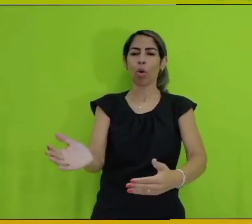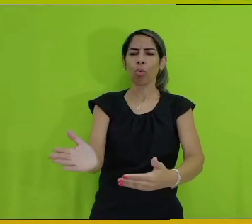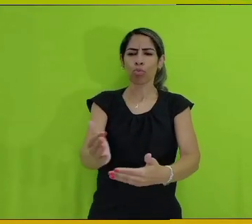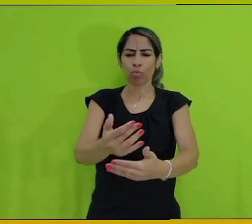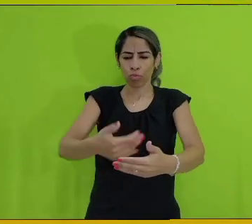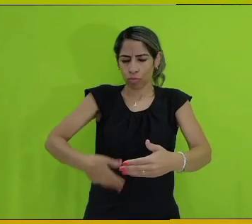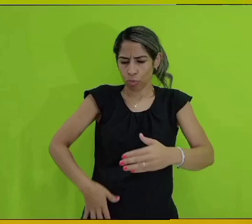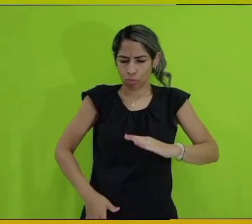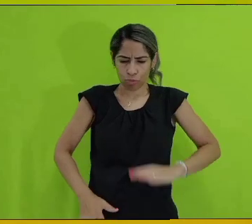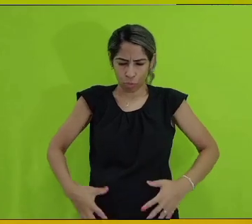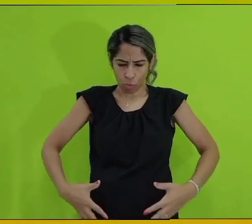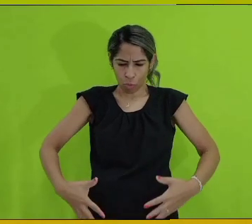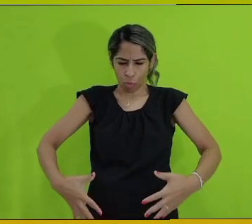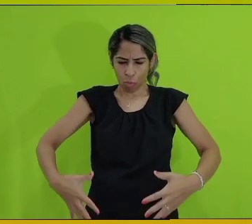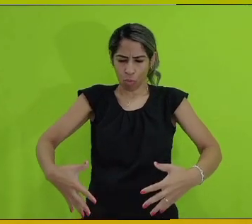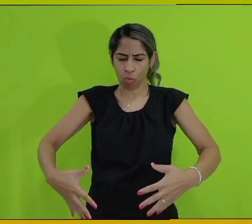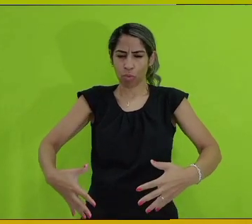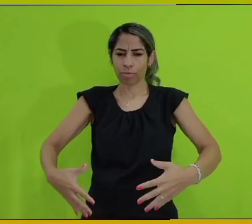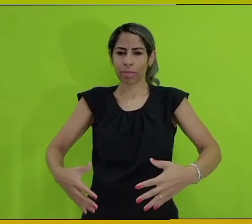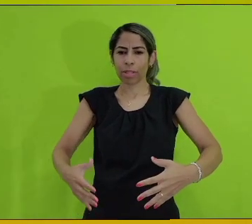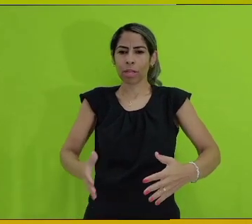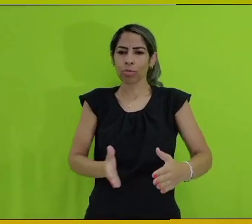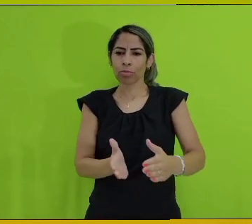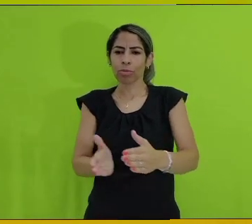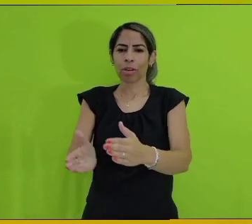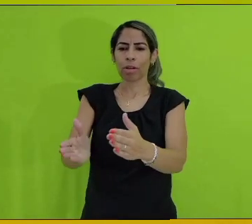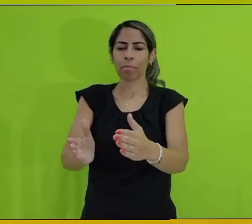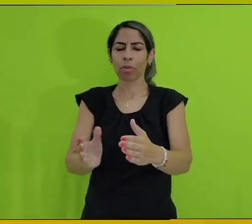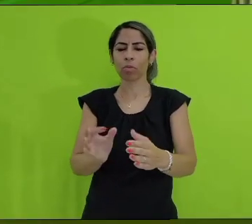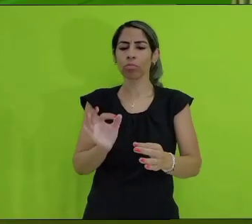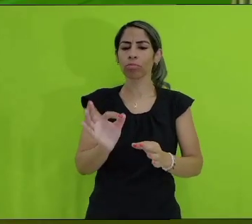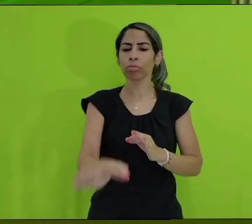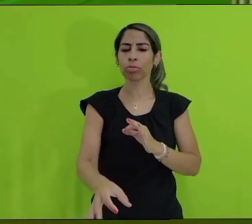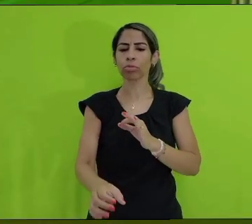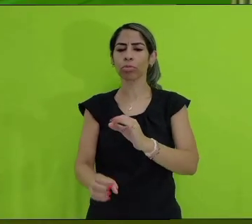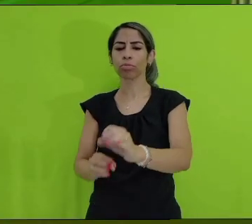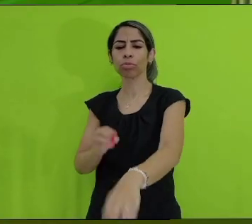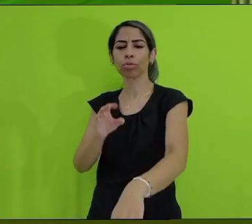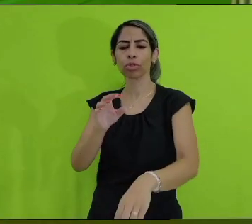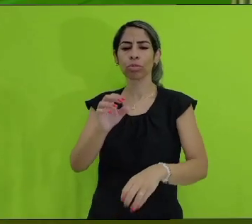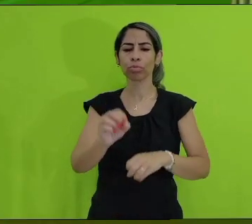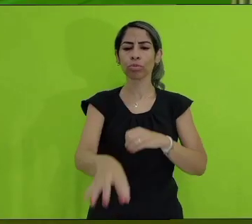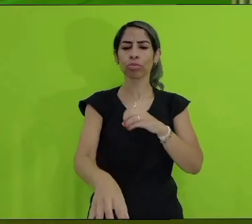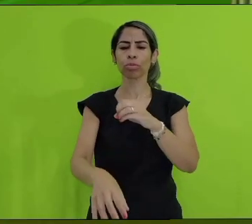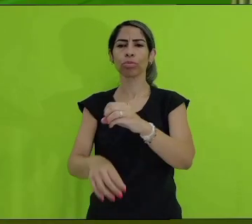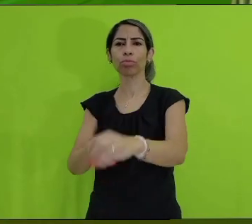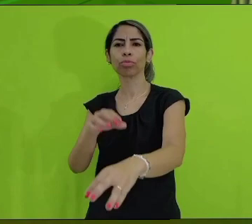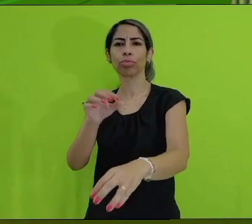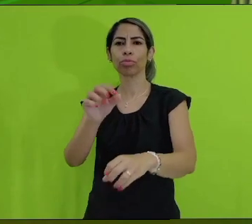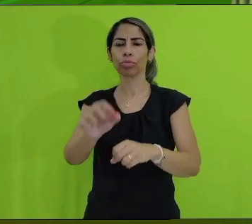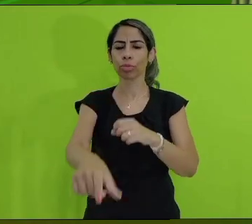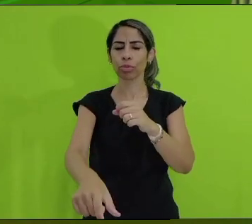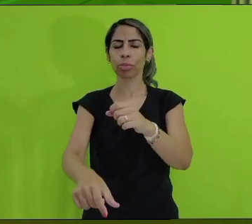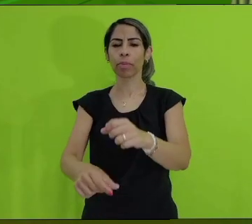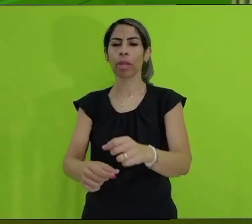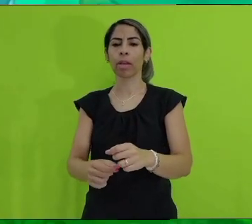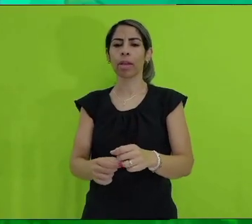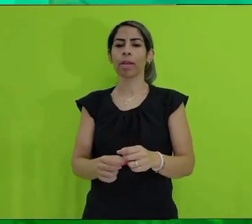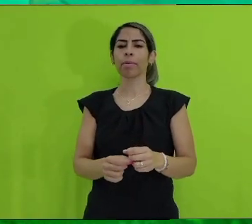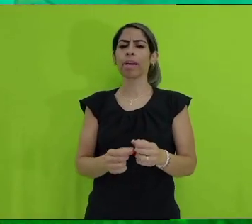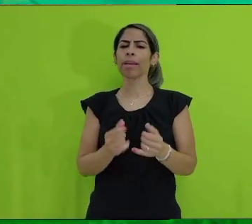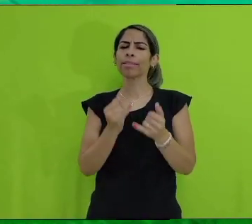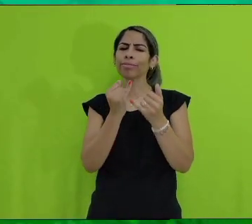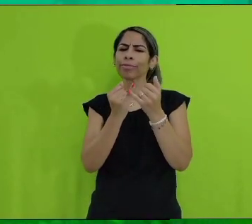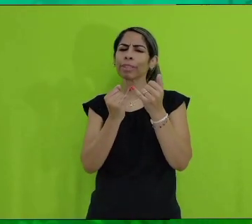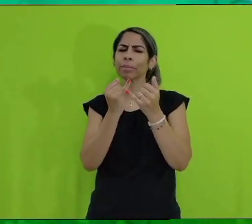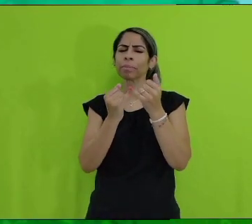pensando: "Podemos seguir essas pedras de volta para casa?" Para ele, era apenas parte de um jogo.